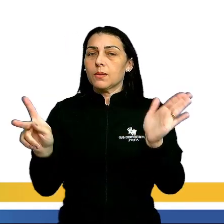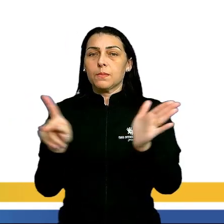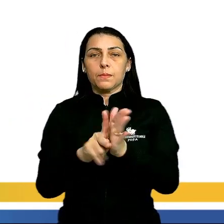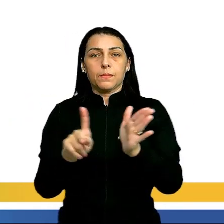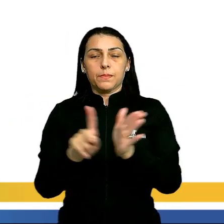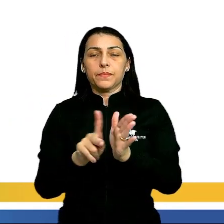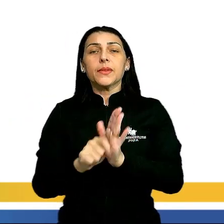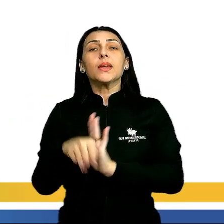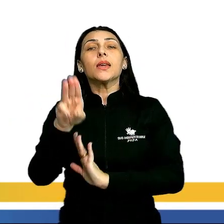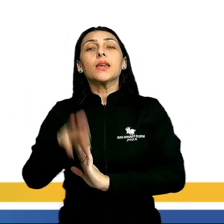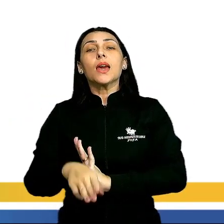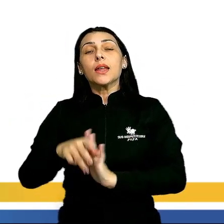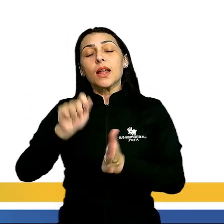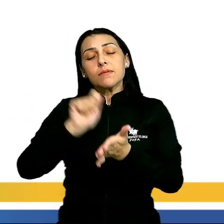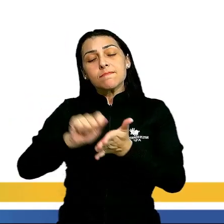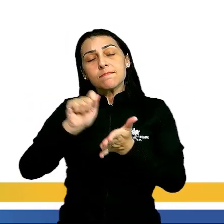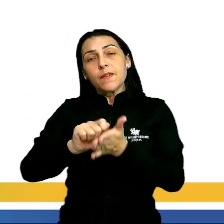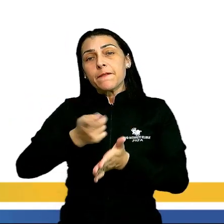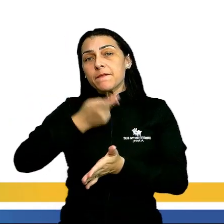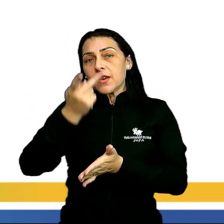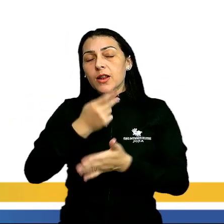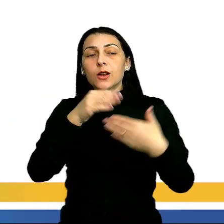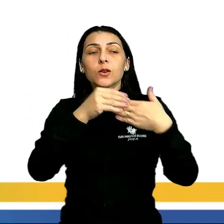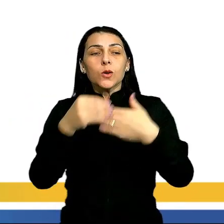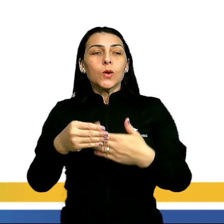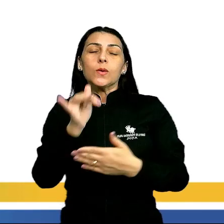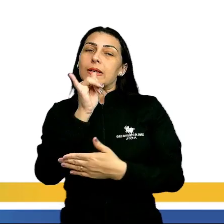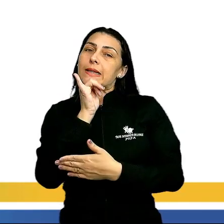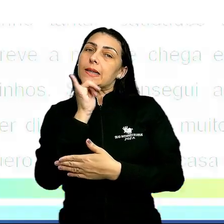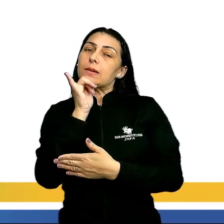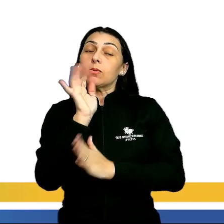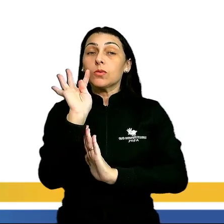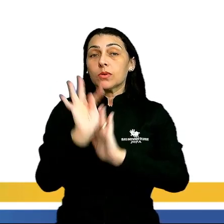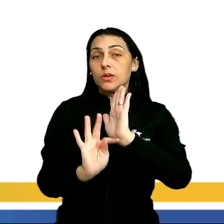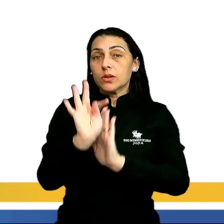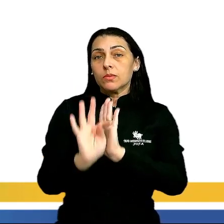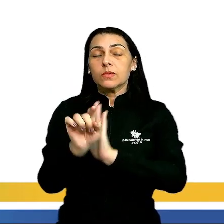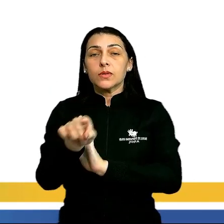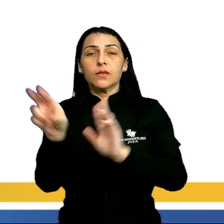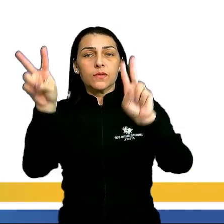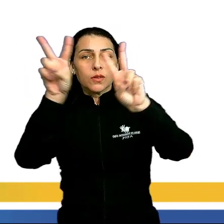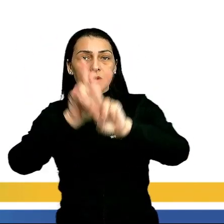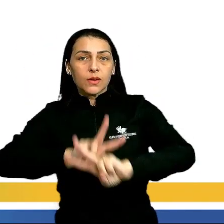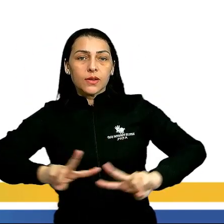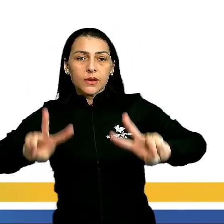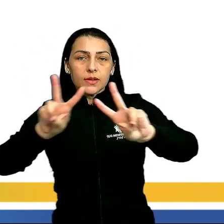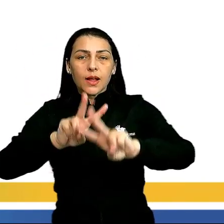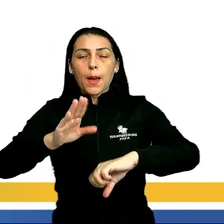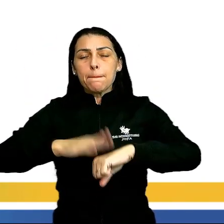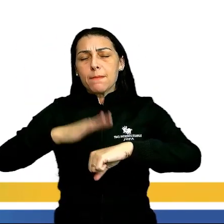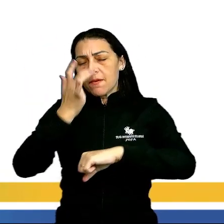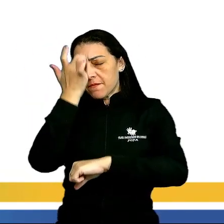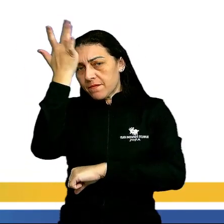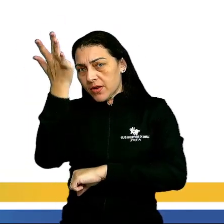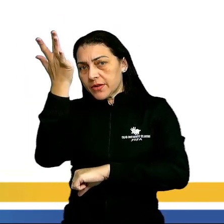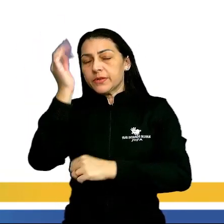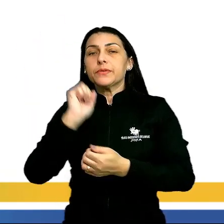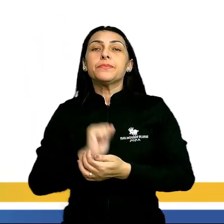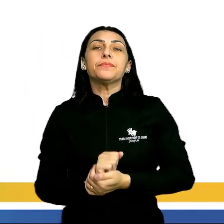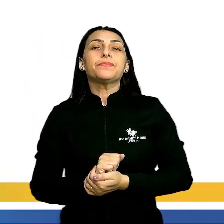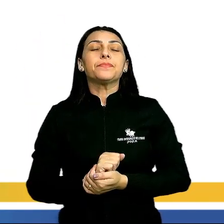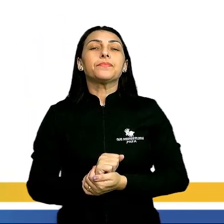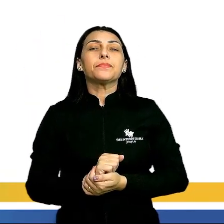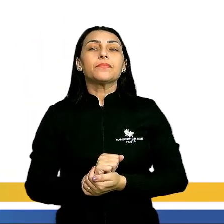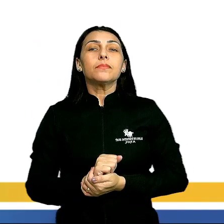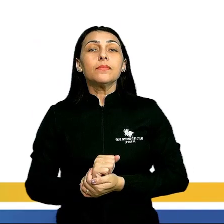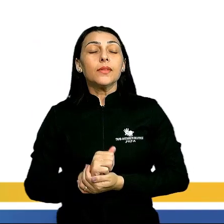totalmente para quem está emitindo a mensagem. E aí eu trouxe um exemplo de um texto para vocês visualizarem, que fica muito mais fácil. E aí nós temos